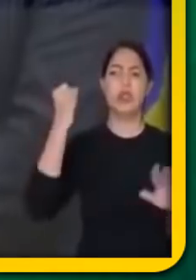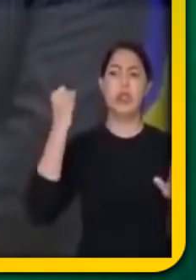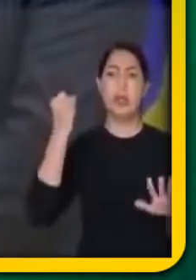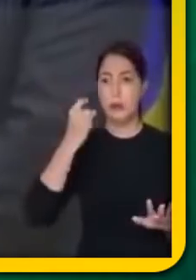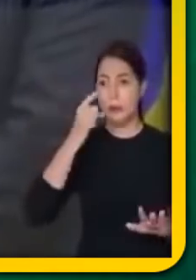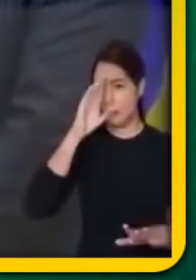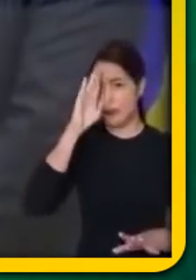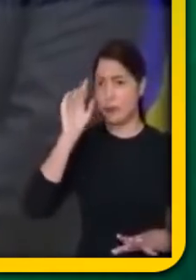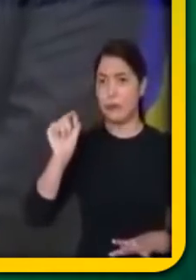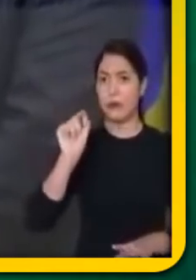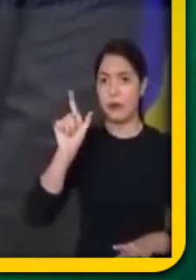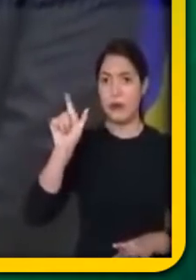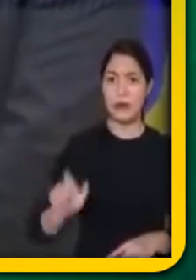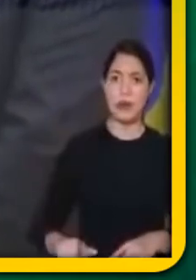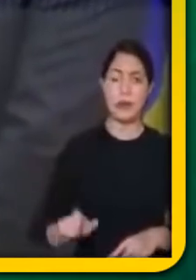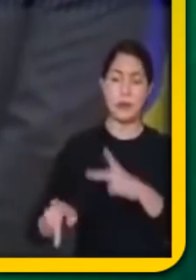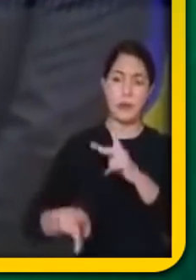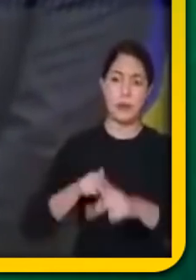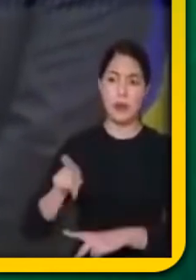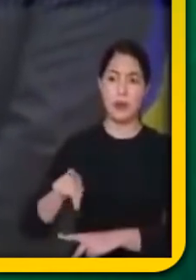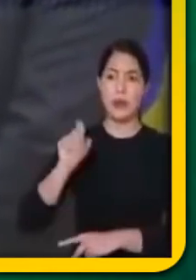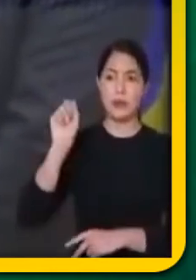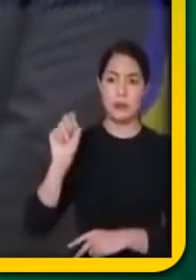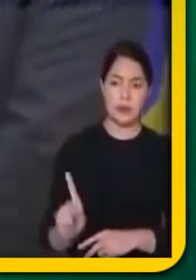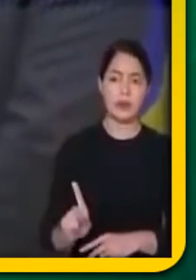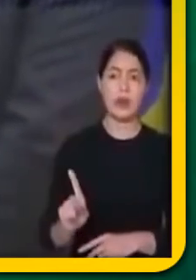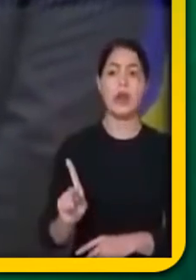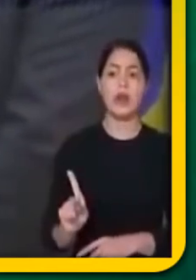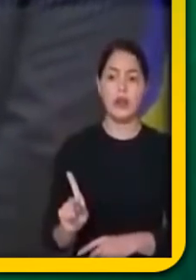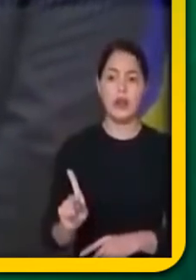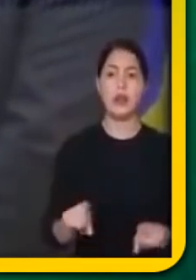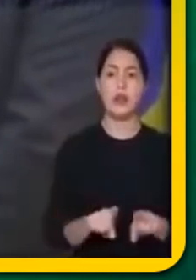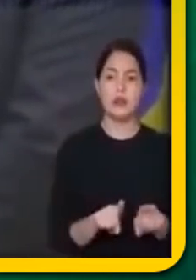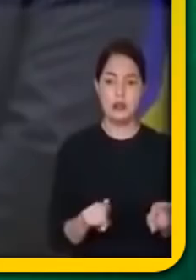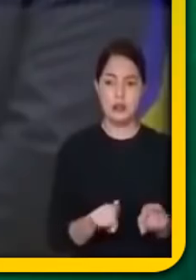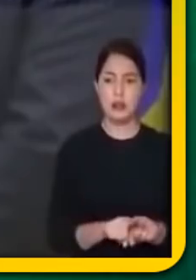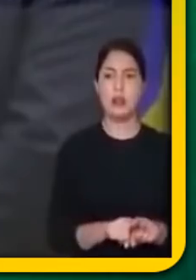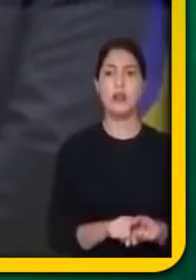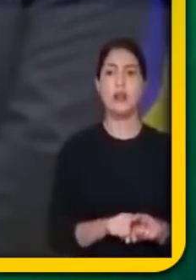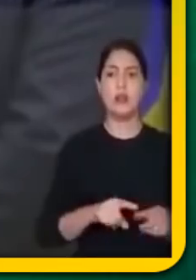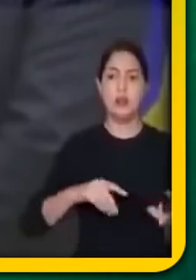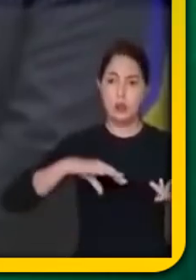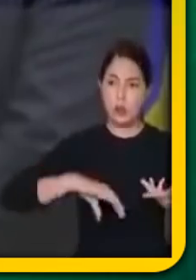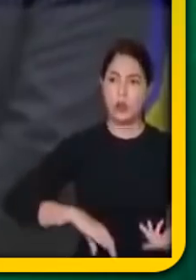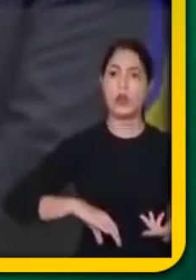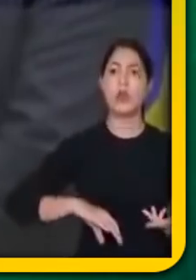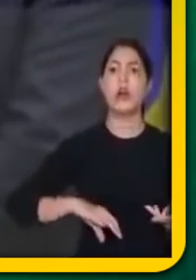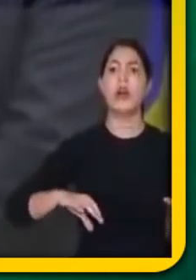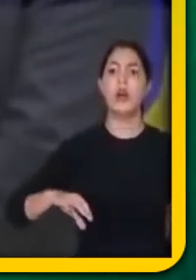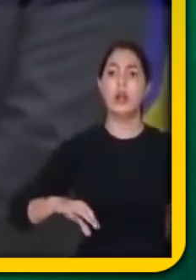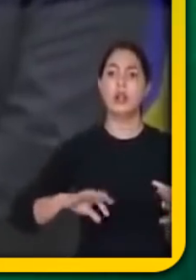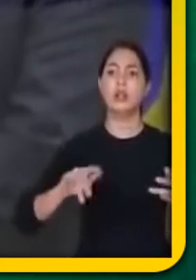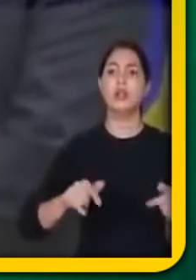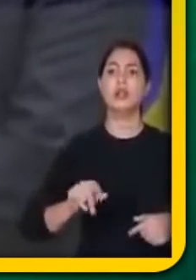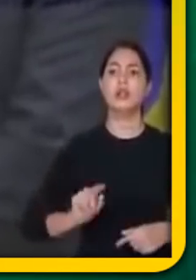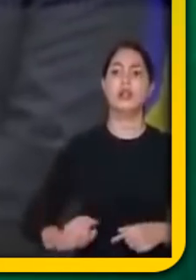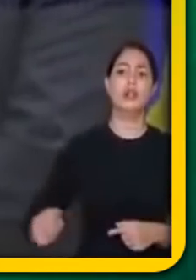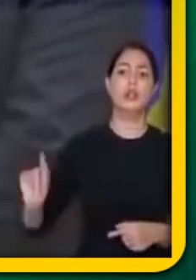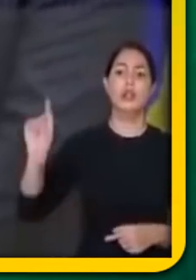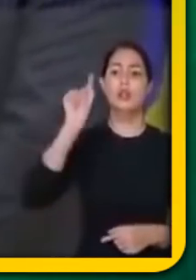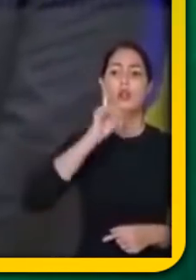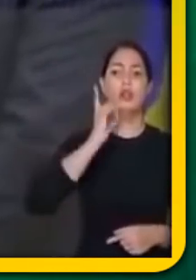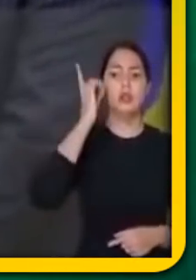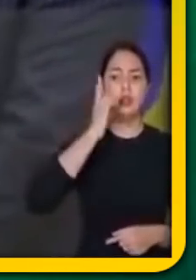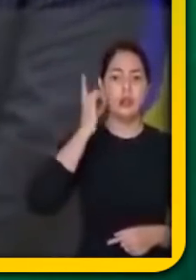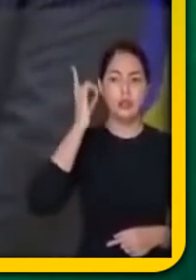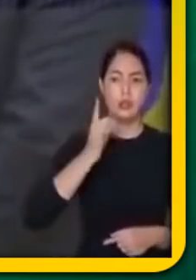dos aposentados. E a participação do Congresso, da Câmara dos Deputados, de cada deputado que foi lá e solicitou o aumento da margem. É a vitória